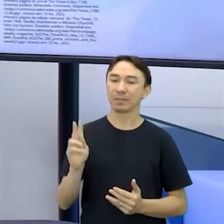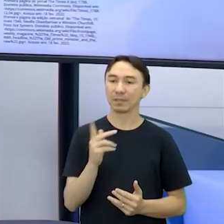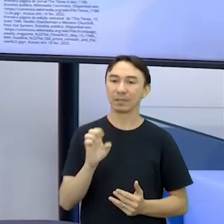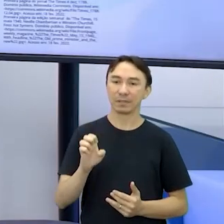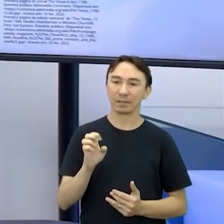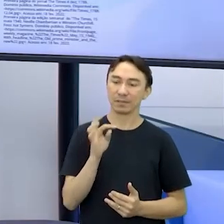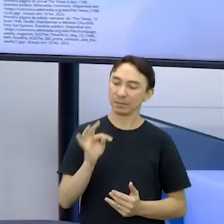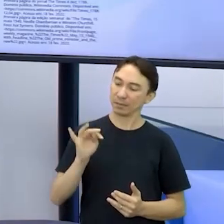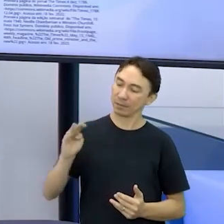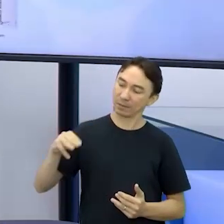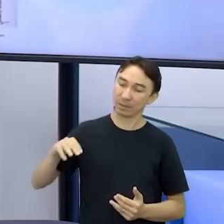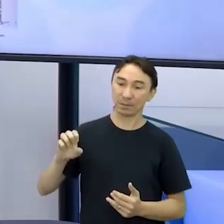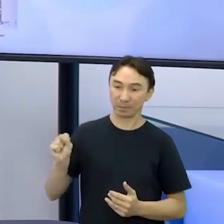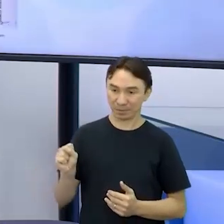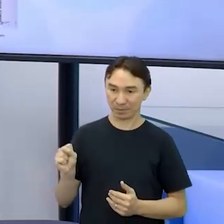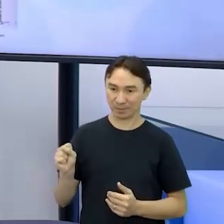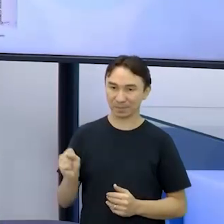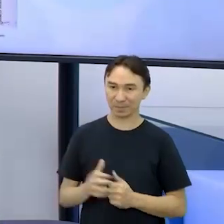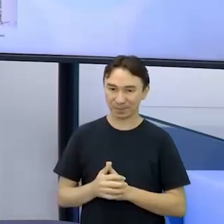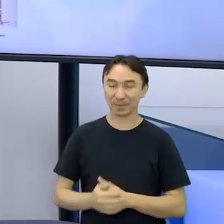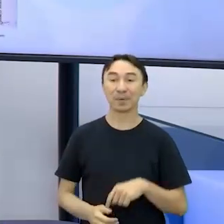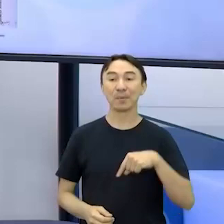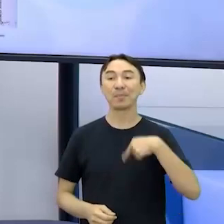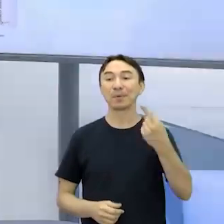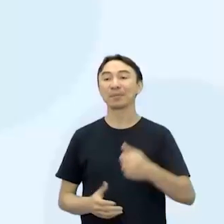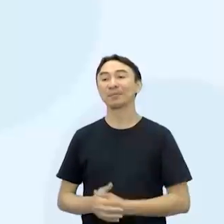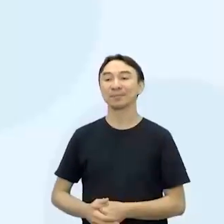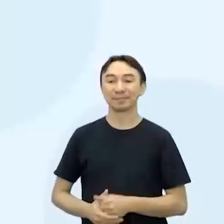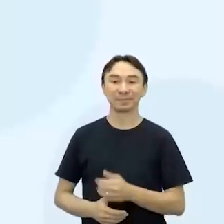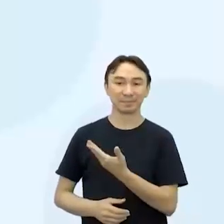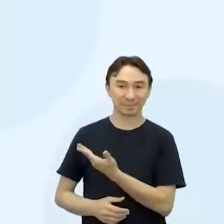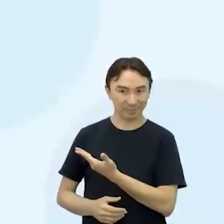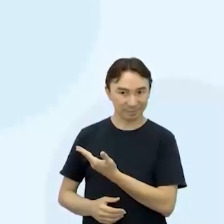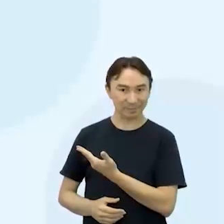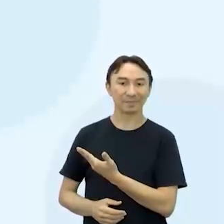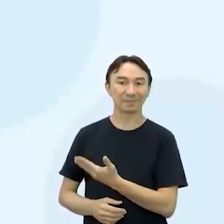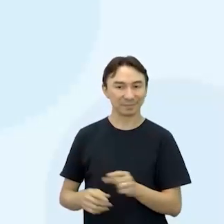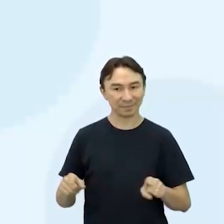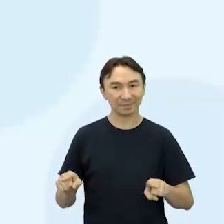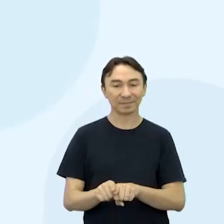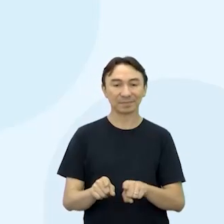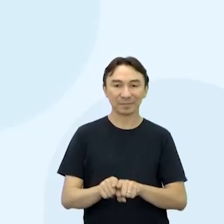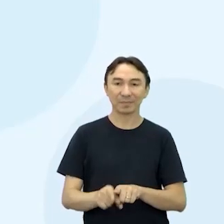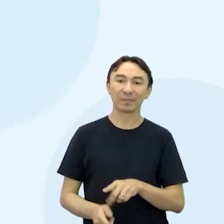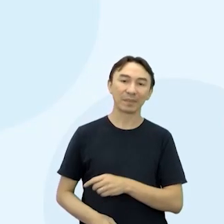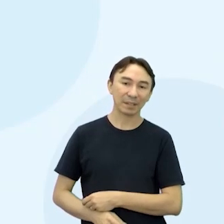The Times. Ok? Próximo. The Guardian. The Guardian. Olha só.